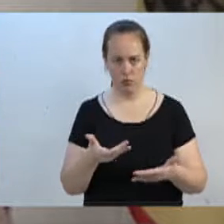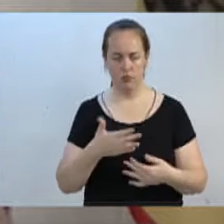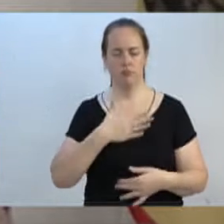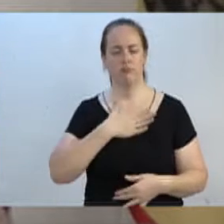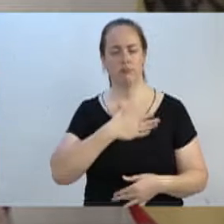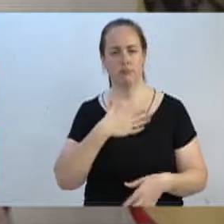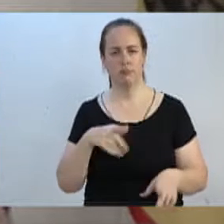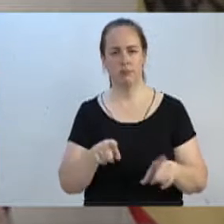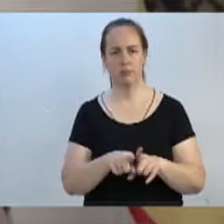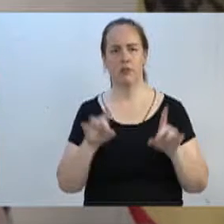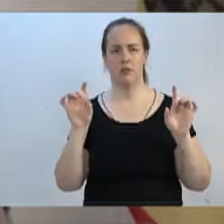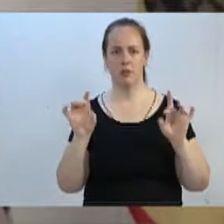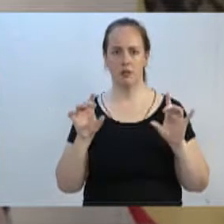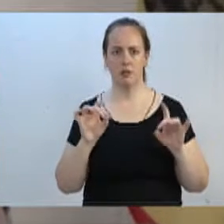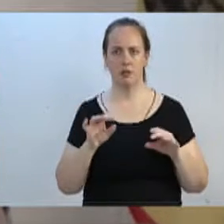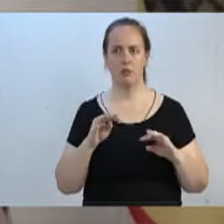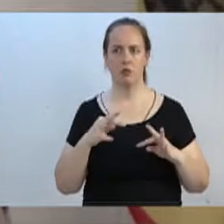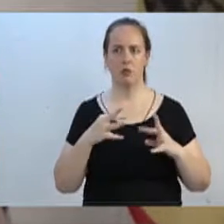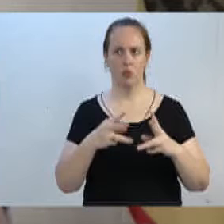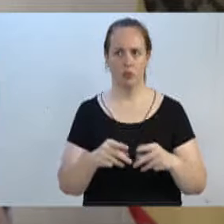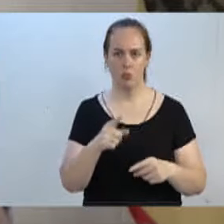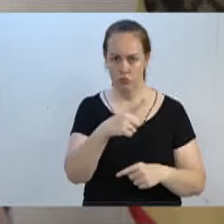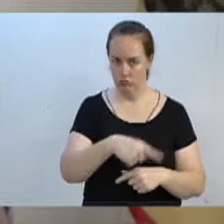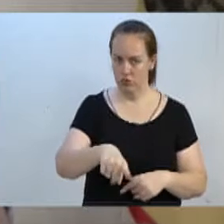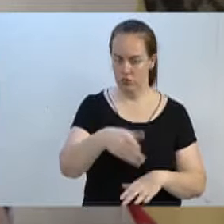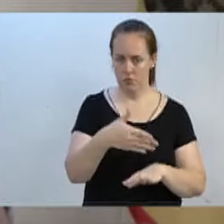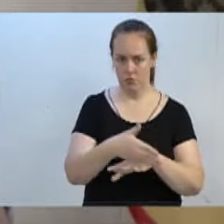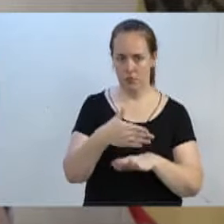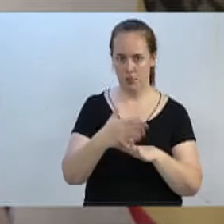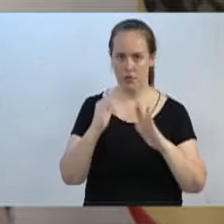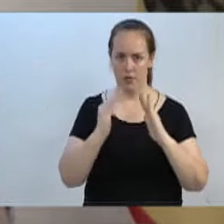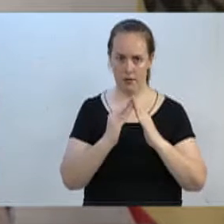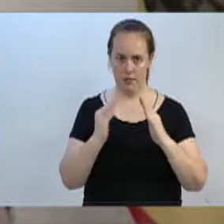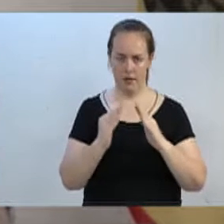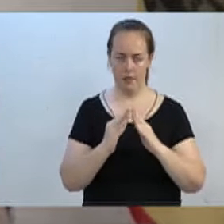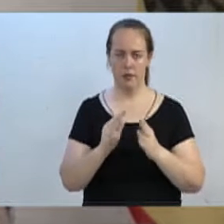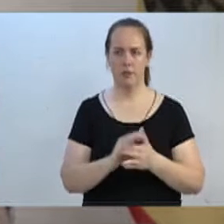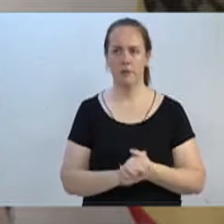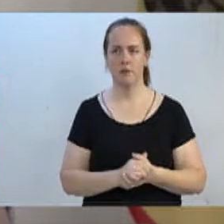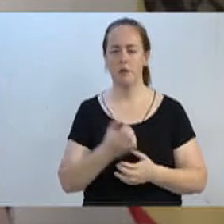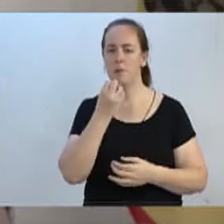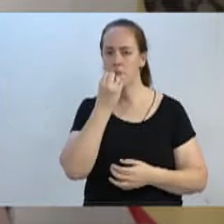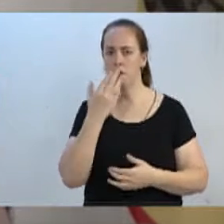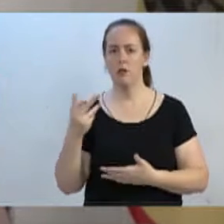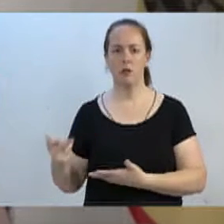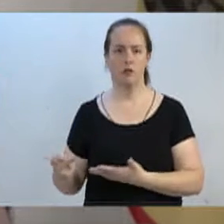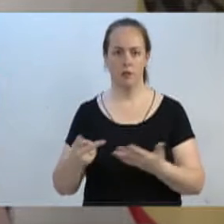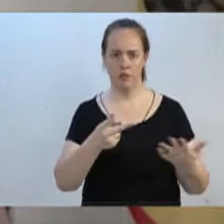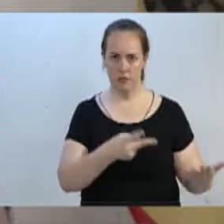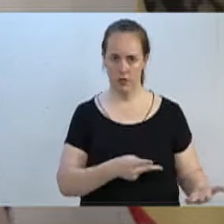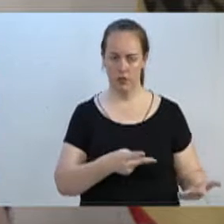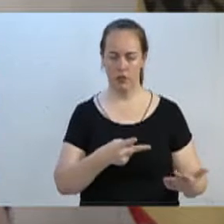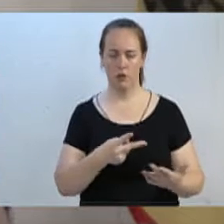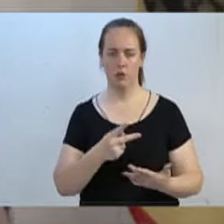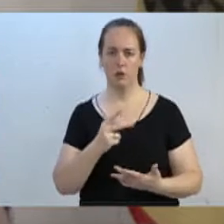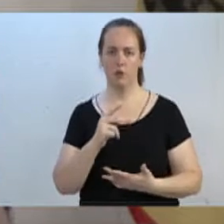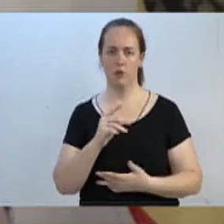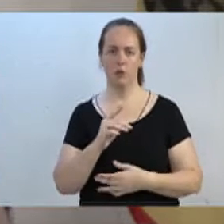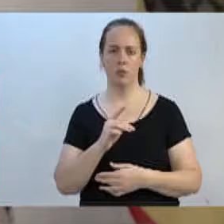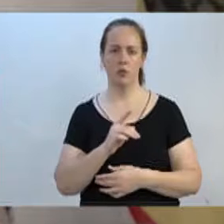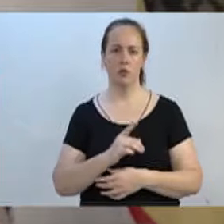Saudação especial para a senhora e o senhor que nos acompanham em casa. E boas-vindas ao doutor